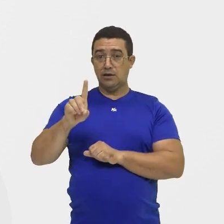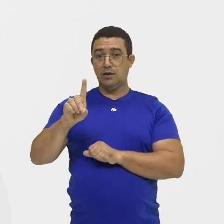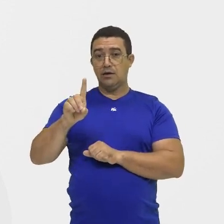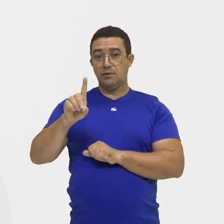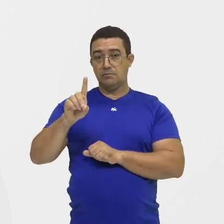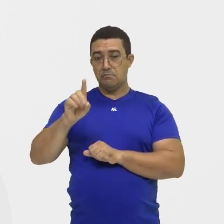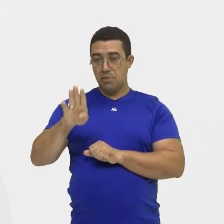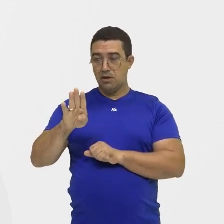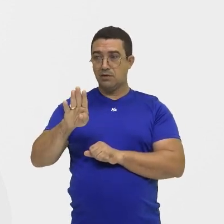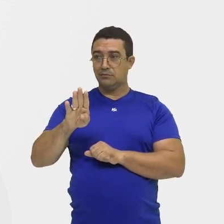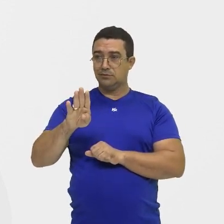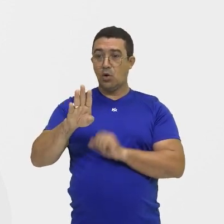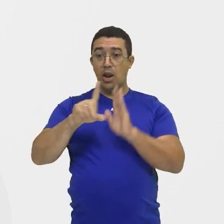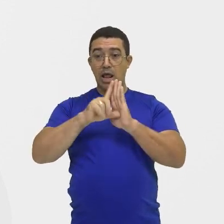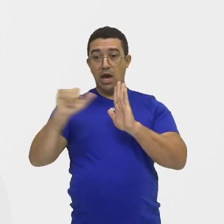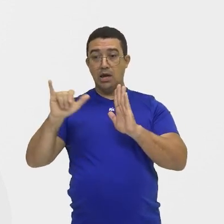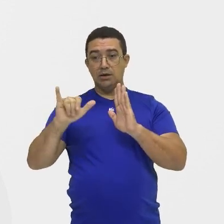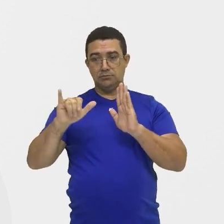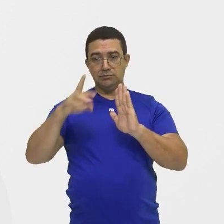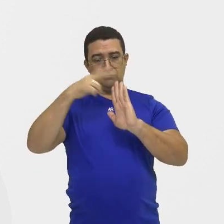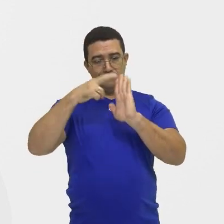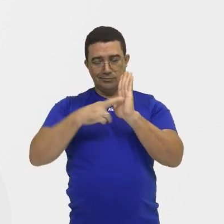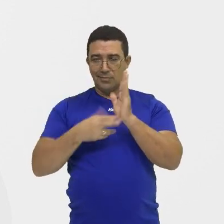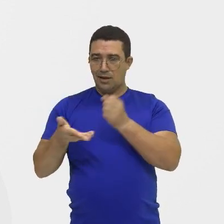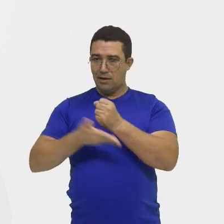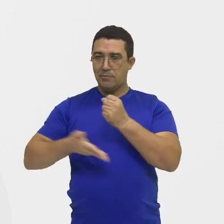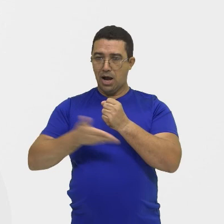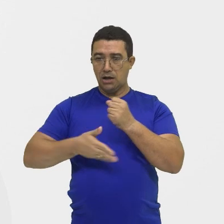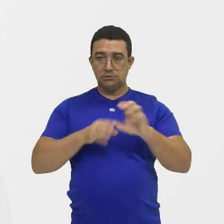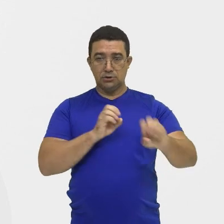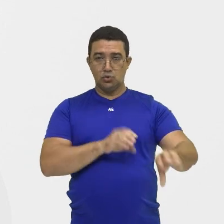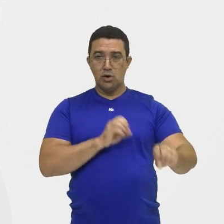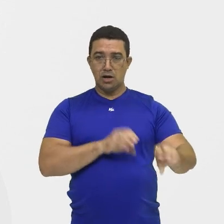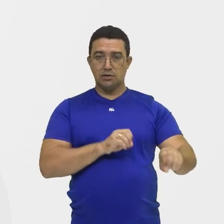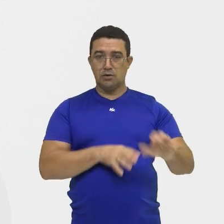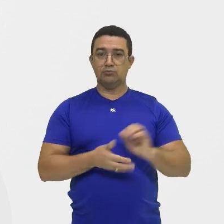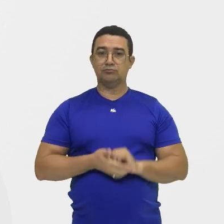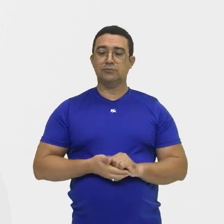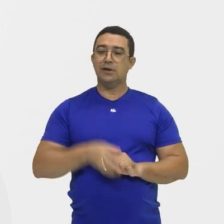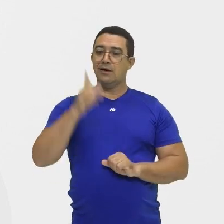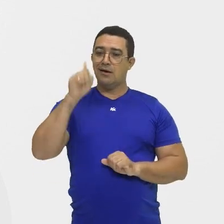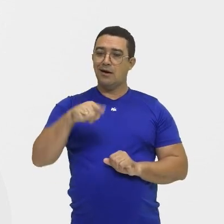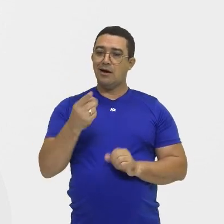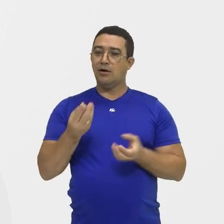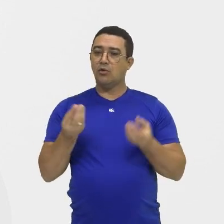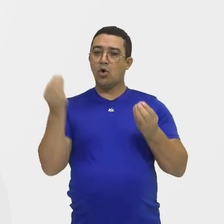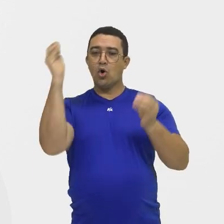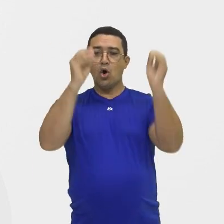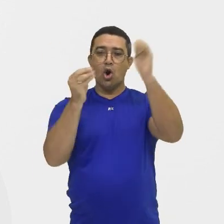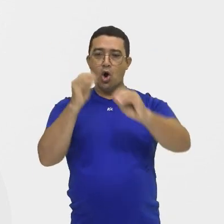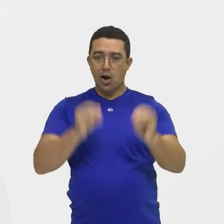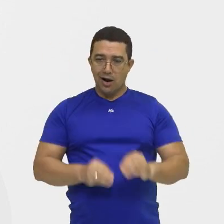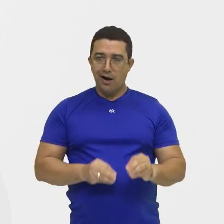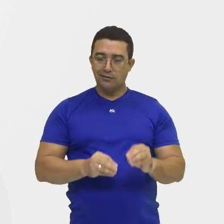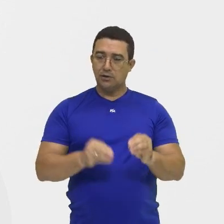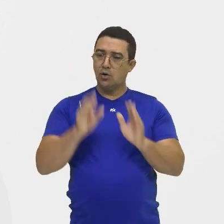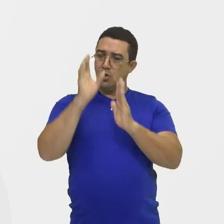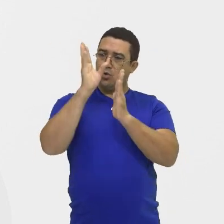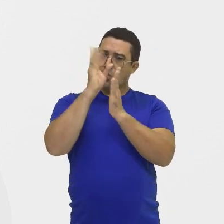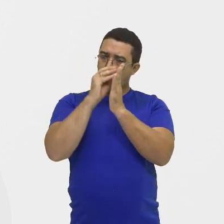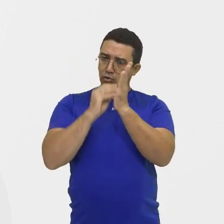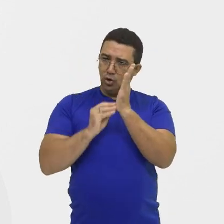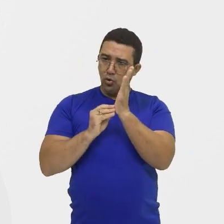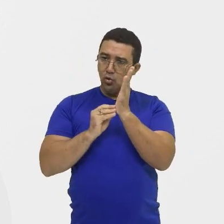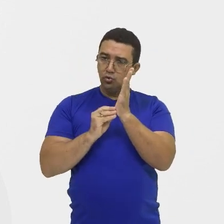Nacional. Nessa lei, essa lei foi feita para incluir conteúdos sobre a prevenção à